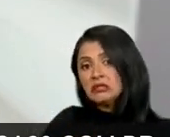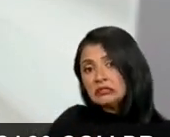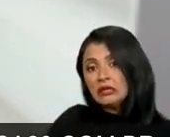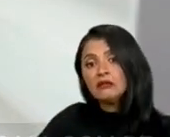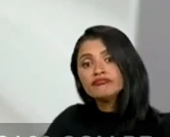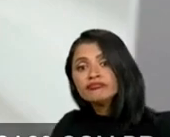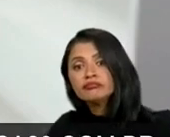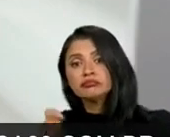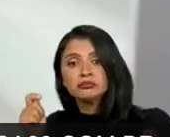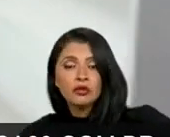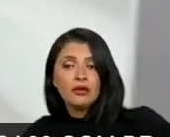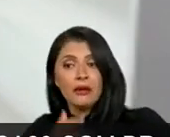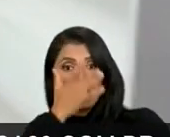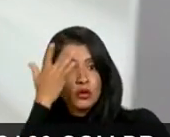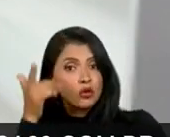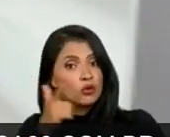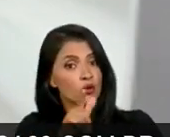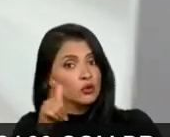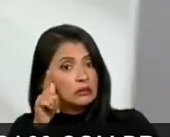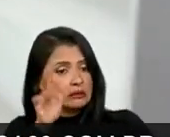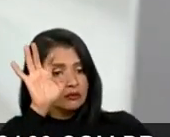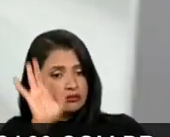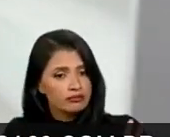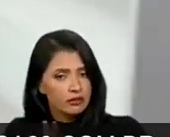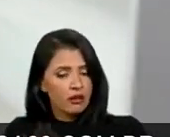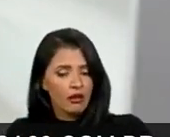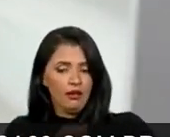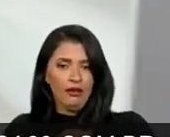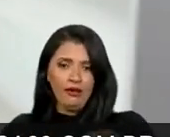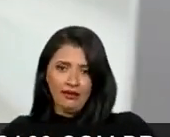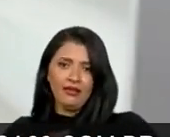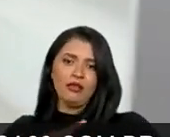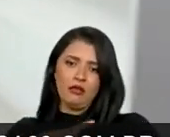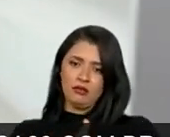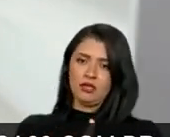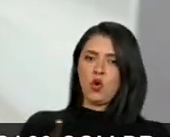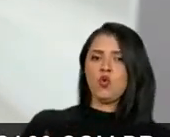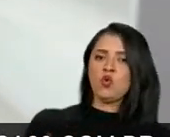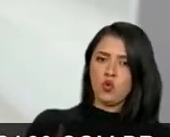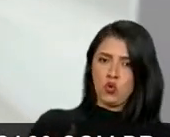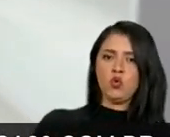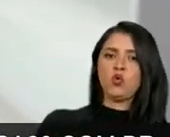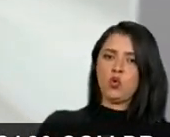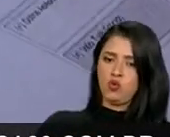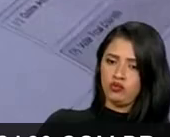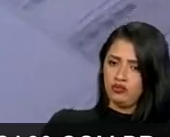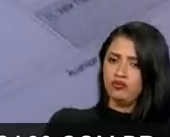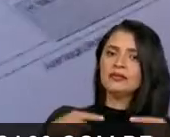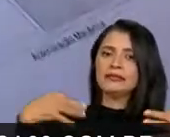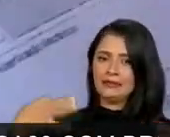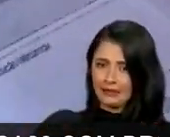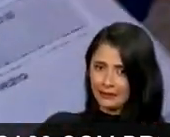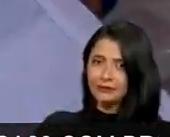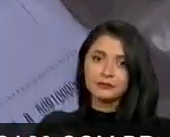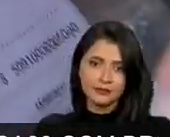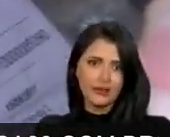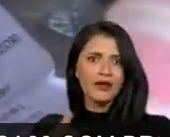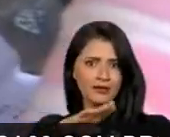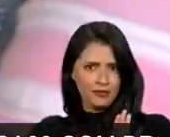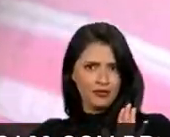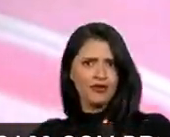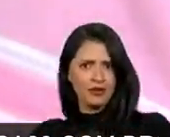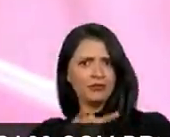enfim, para que as pessoas consigam ter uma organização financeira e uma saúde financeira adequadas. Então, o Desenrola ele